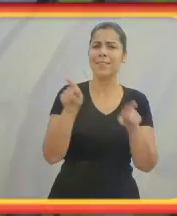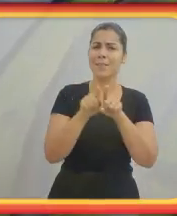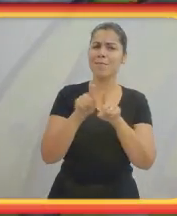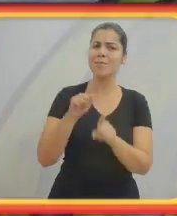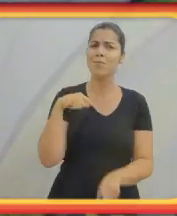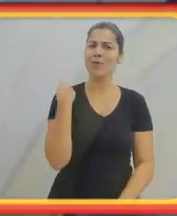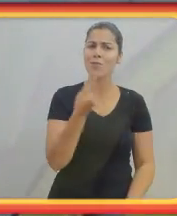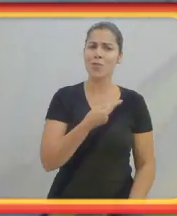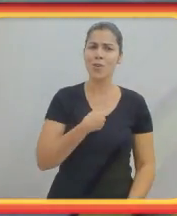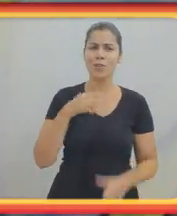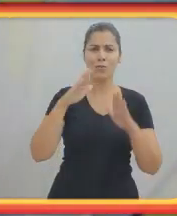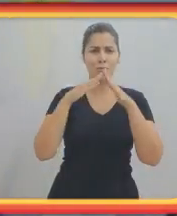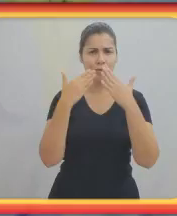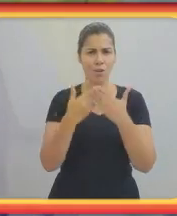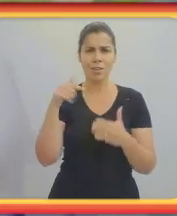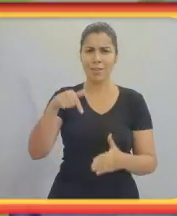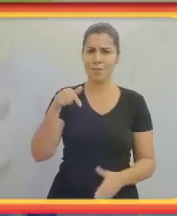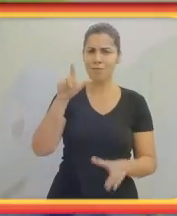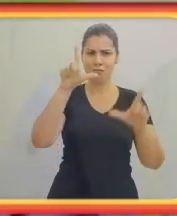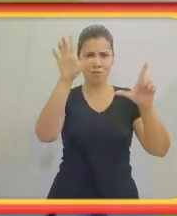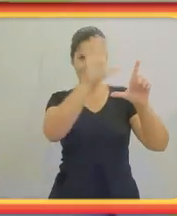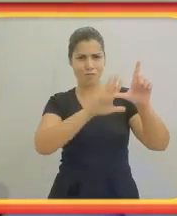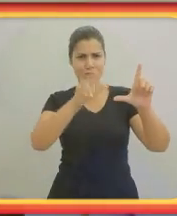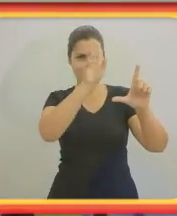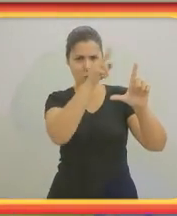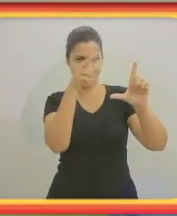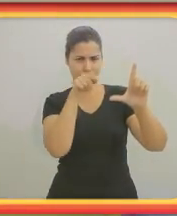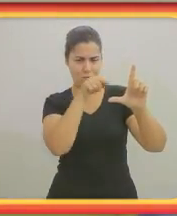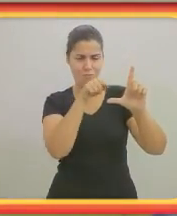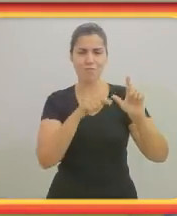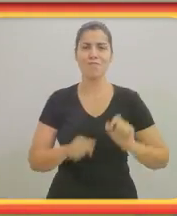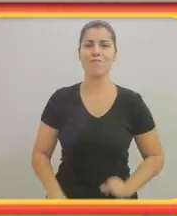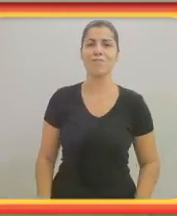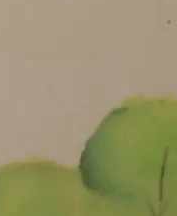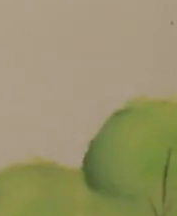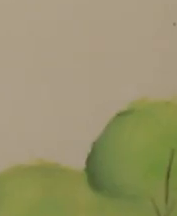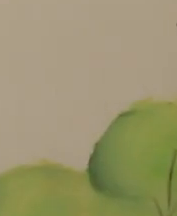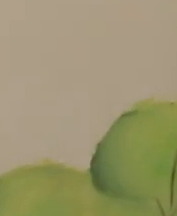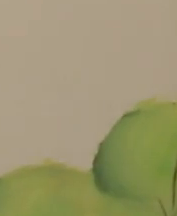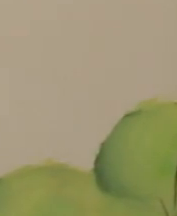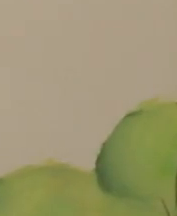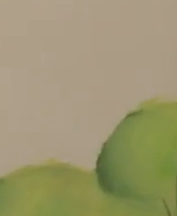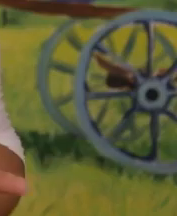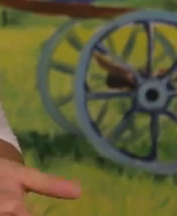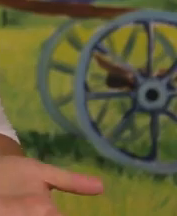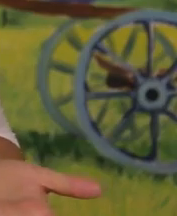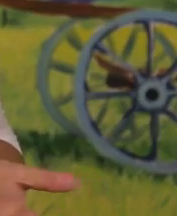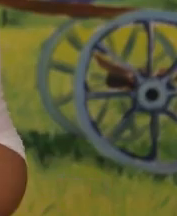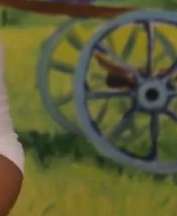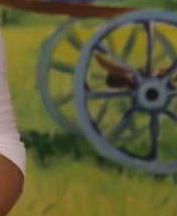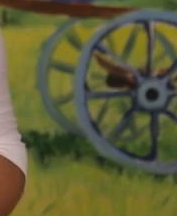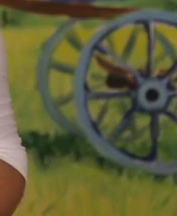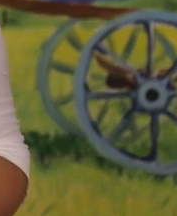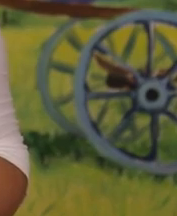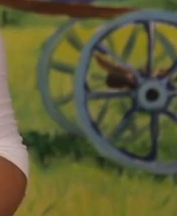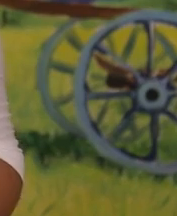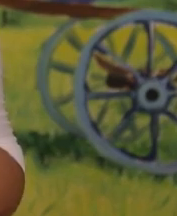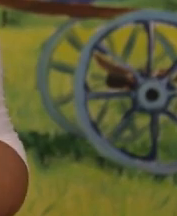autismo. Portanto, ela é muito representativa também na nossa escola e neste mural.